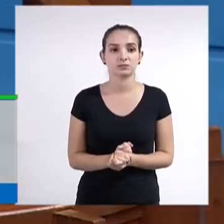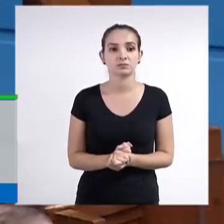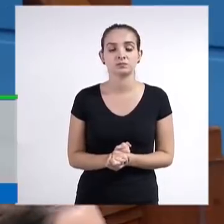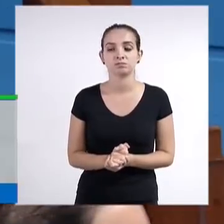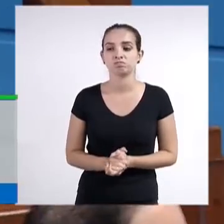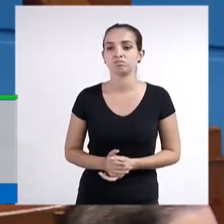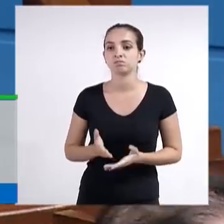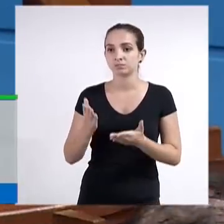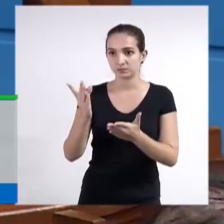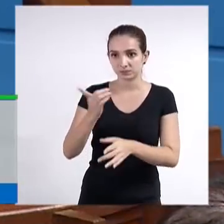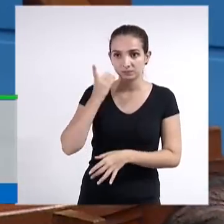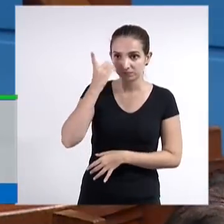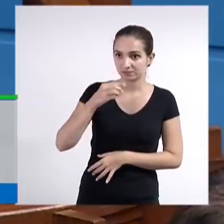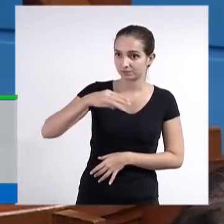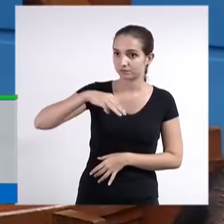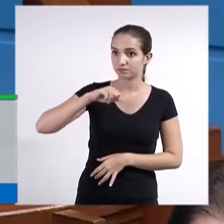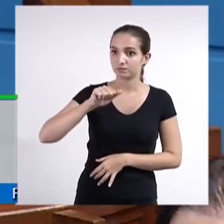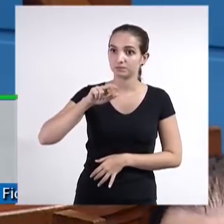deputado Marçal,